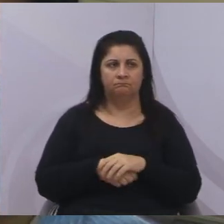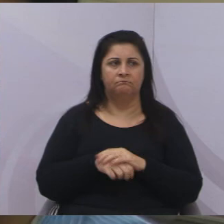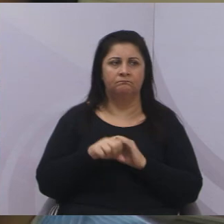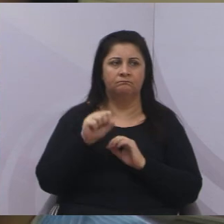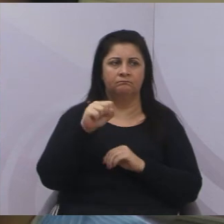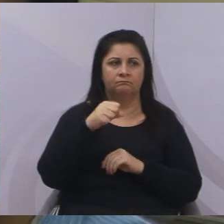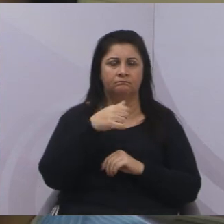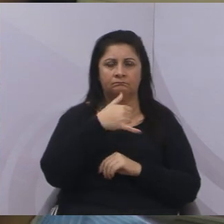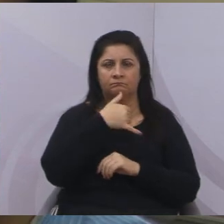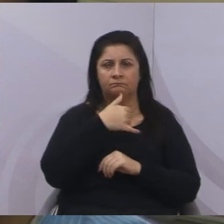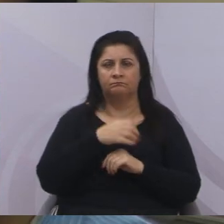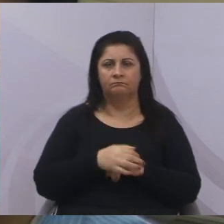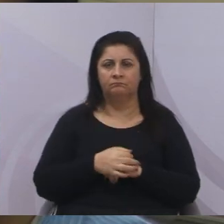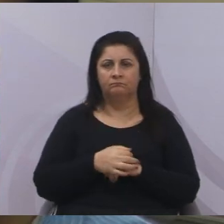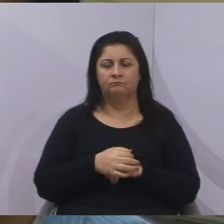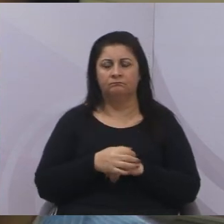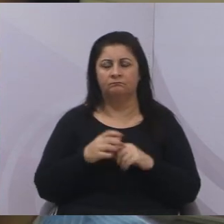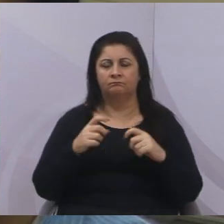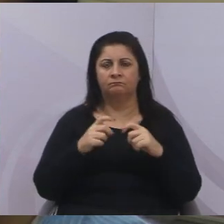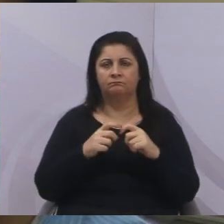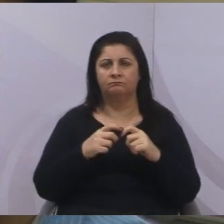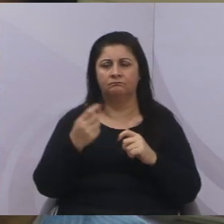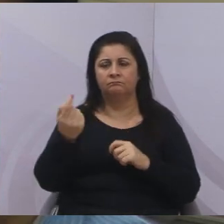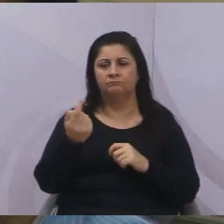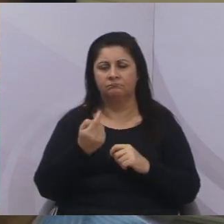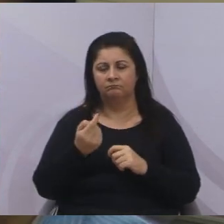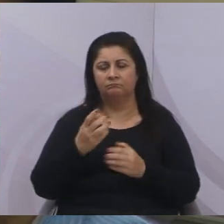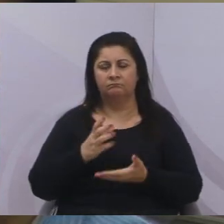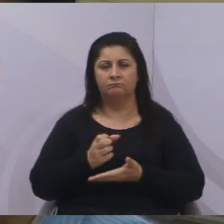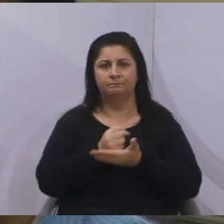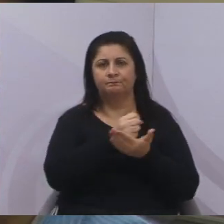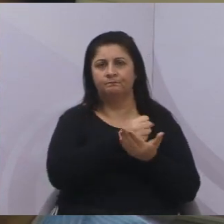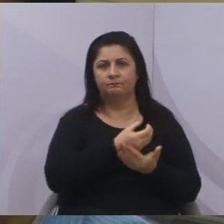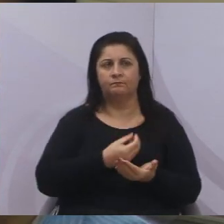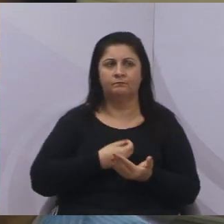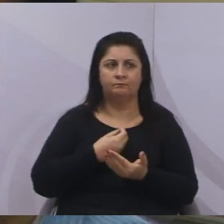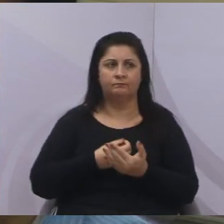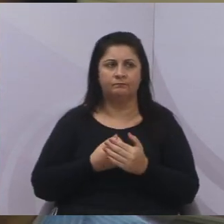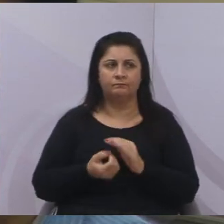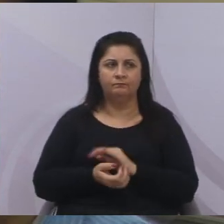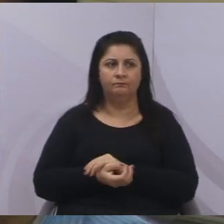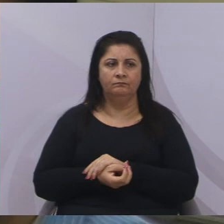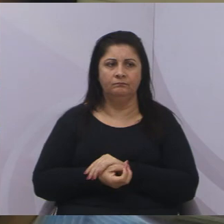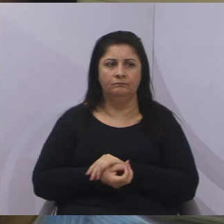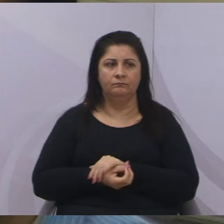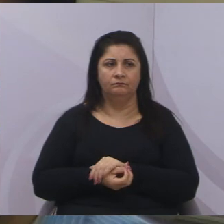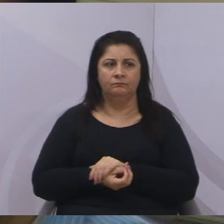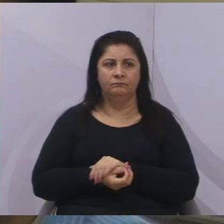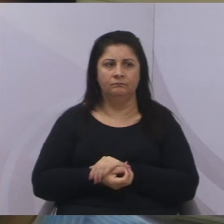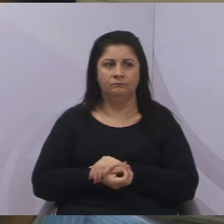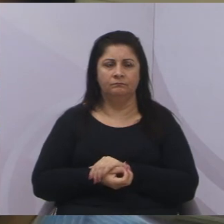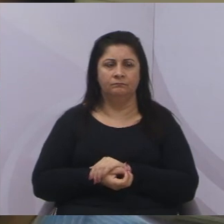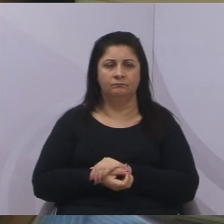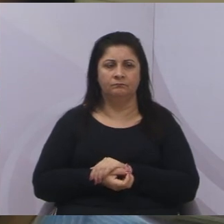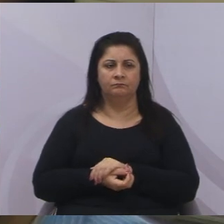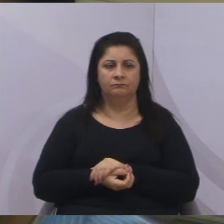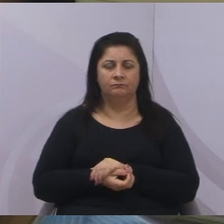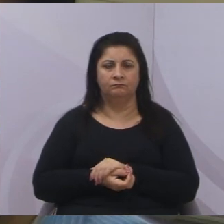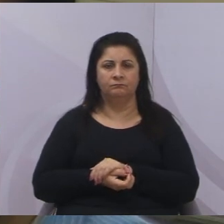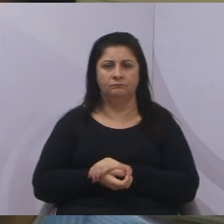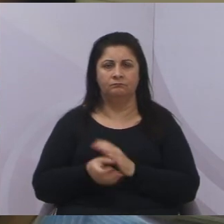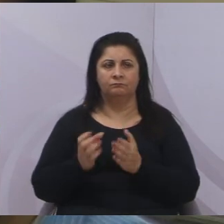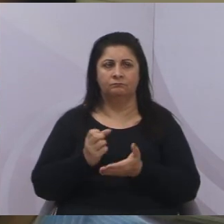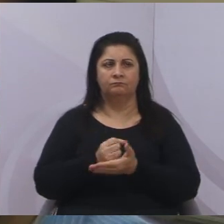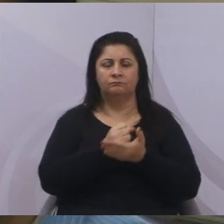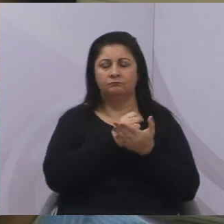Os médicos, vem para a cidade de Jacareí para você salvar a vida, porque você salvando a vida, você vai salvar o coração de um